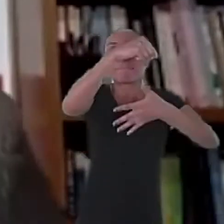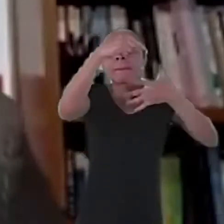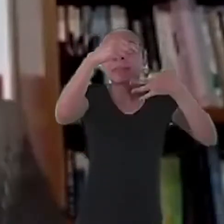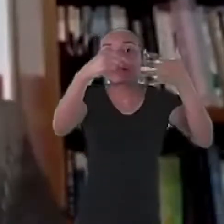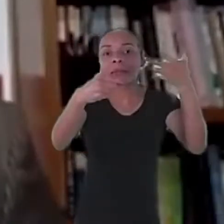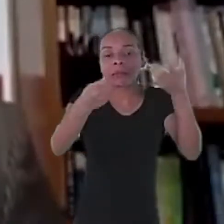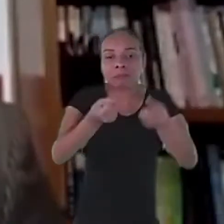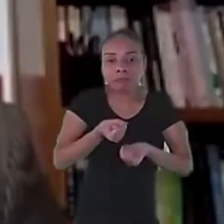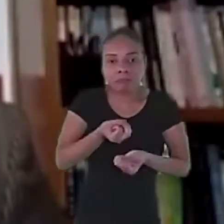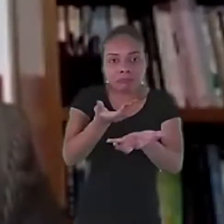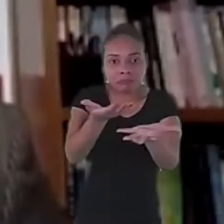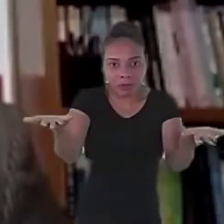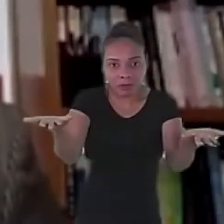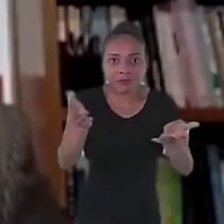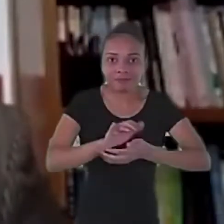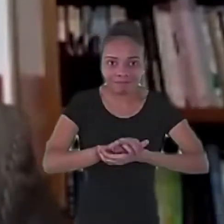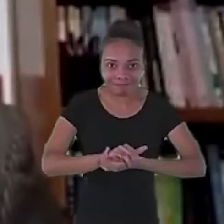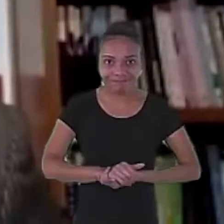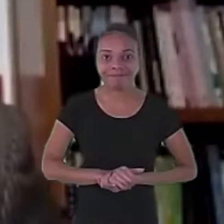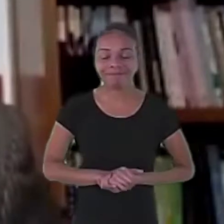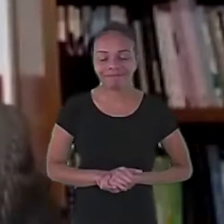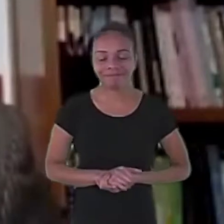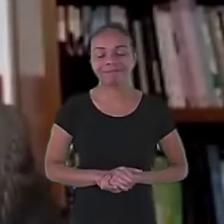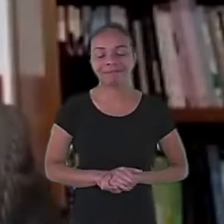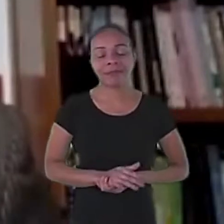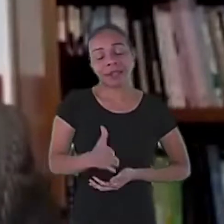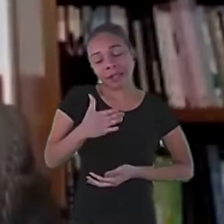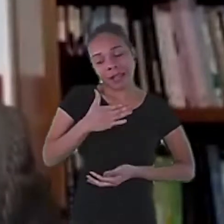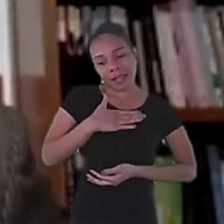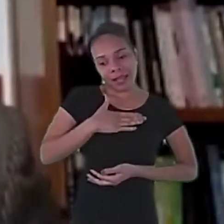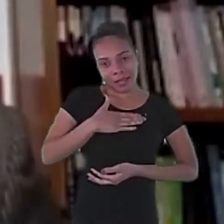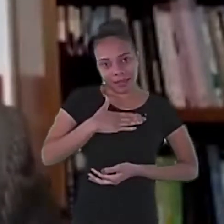De minha parte, eu